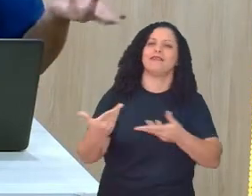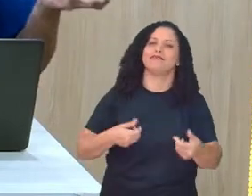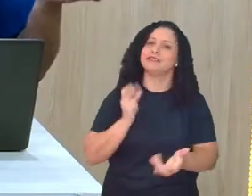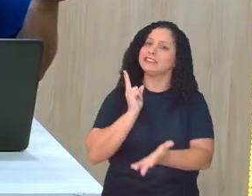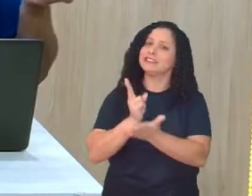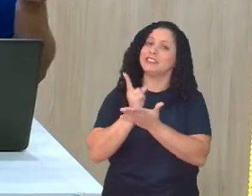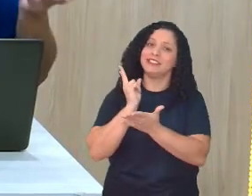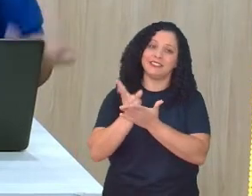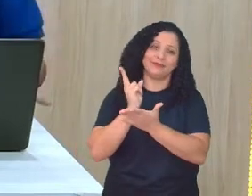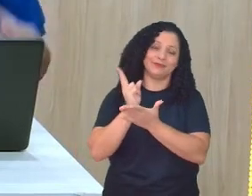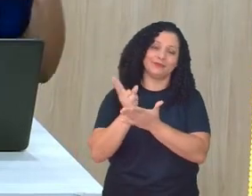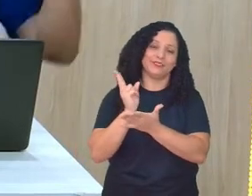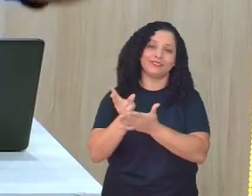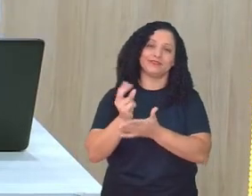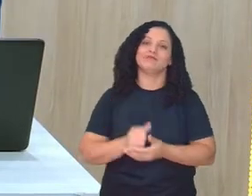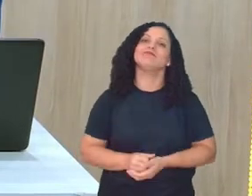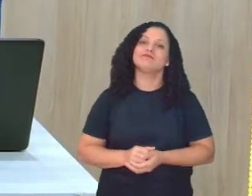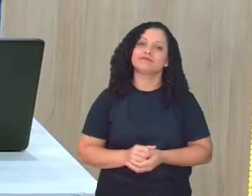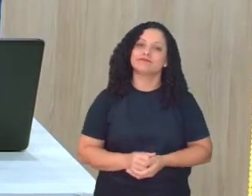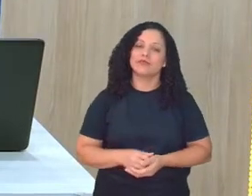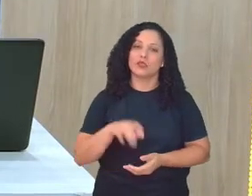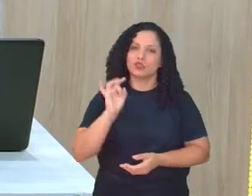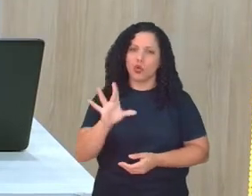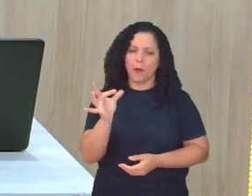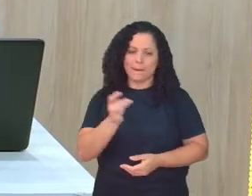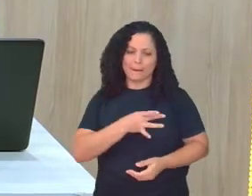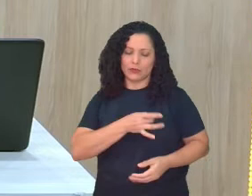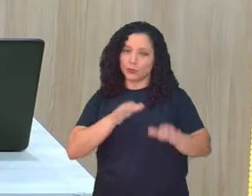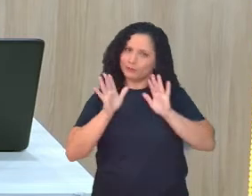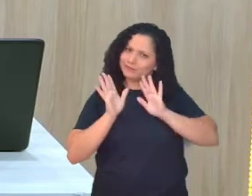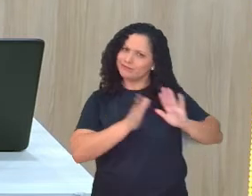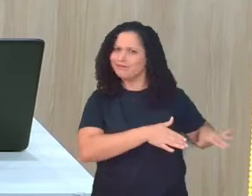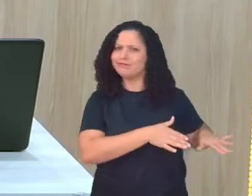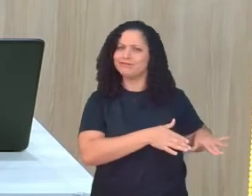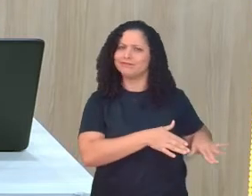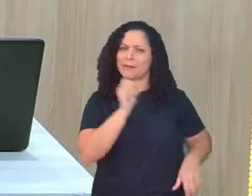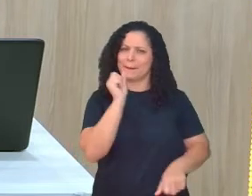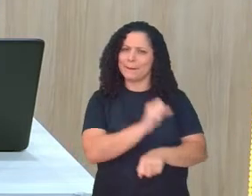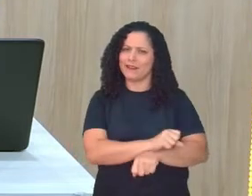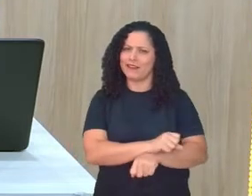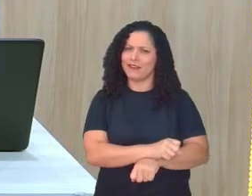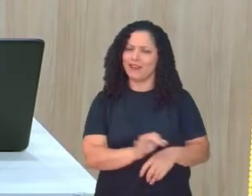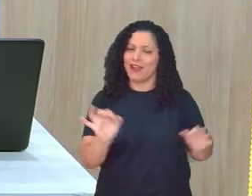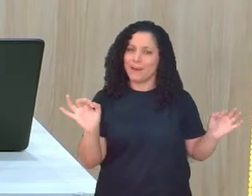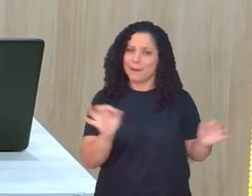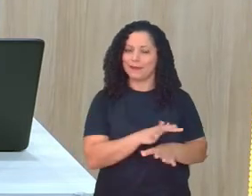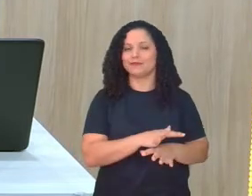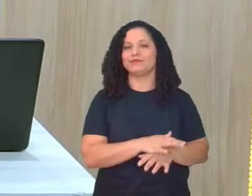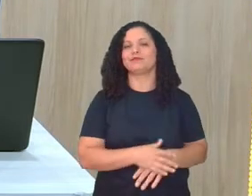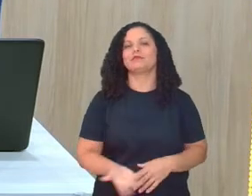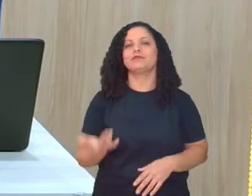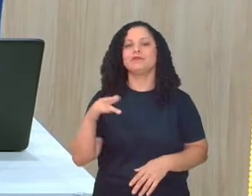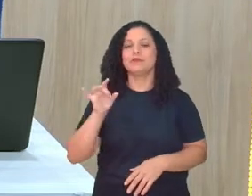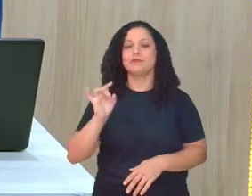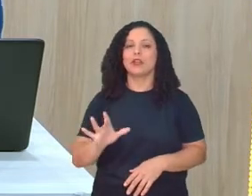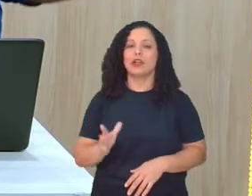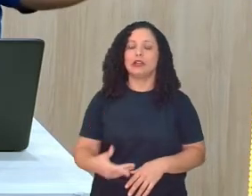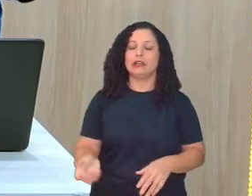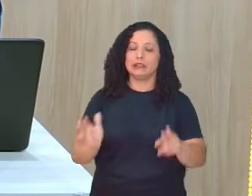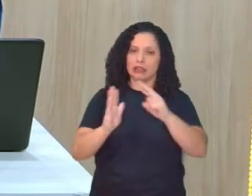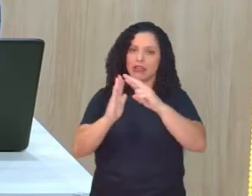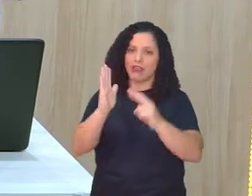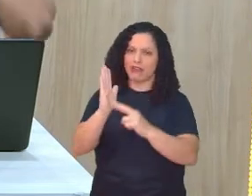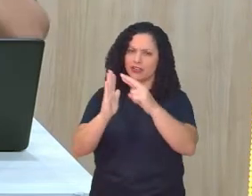tempo todo, gente. Então é mais perder o medo dessa parte mais chatinha mesmo, mais estrutural, mais cheia de